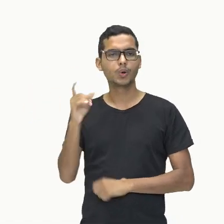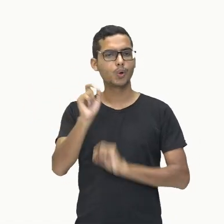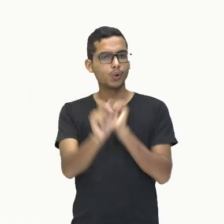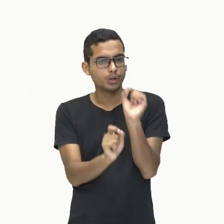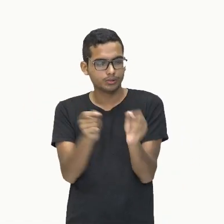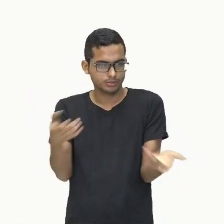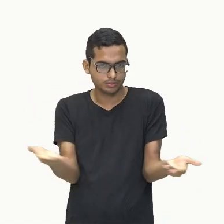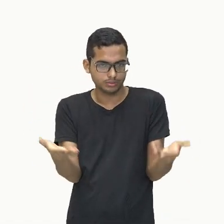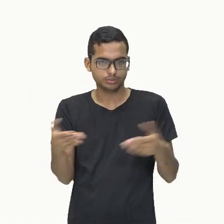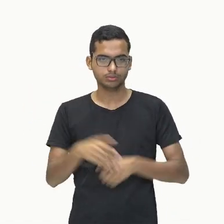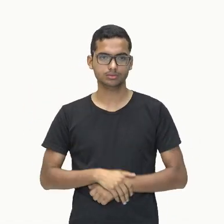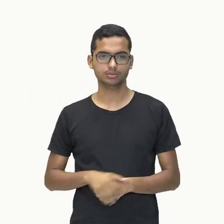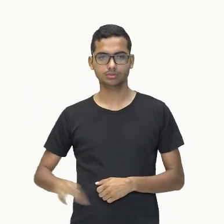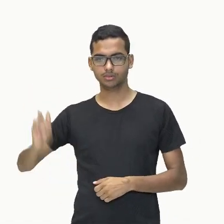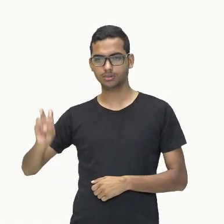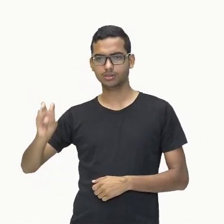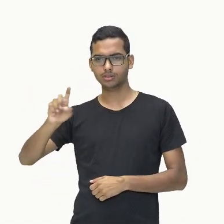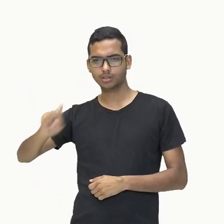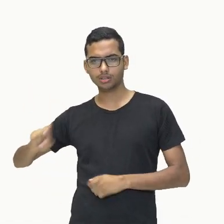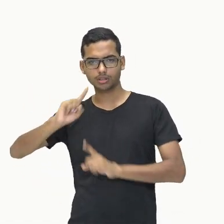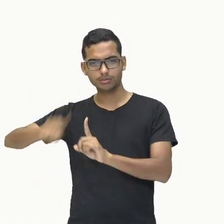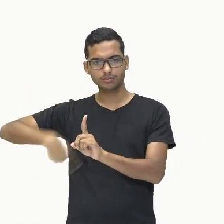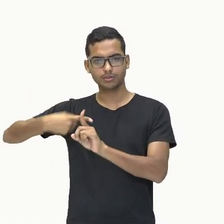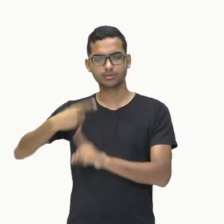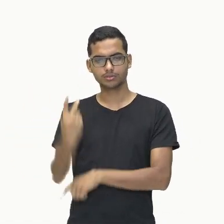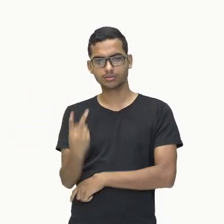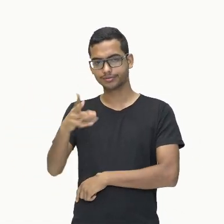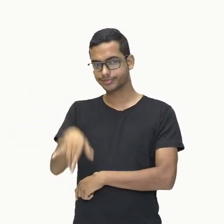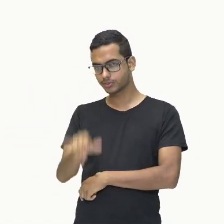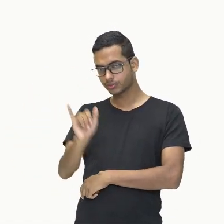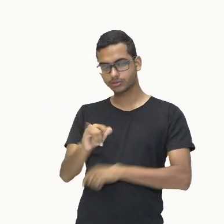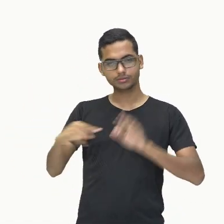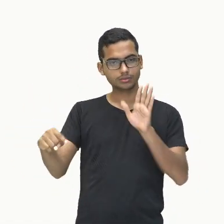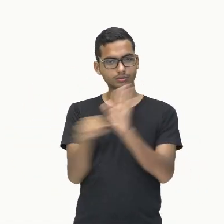agora 5x mais 2y menos 10 igual a 0, tá?